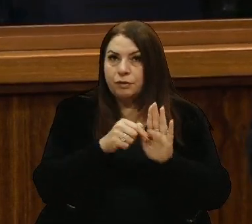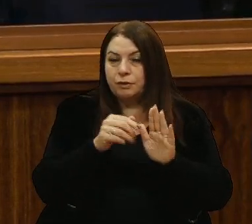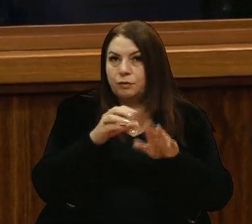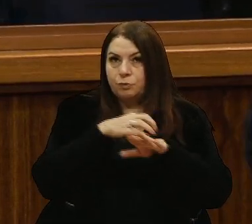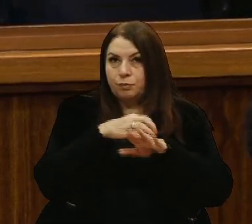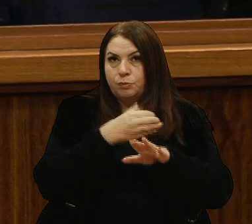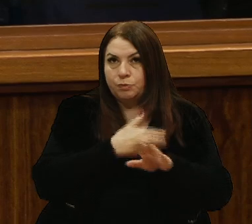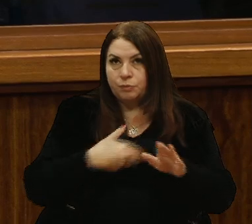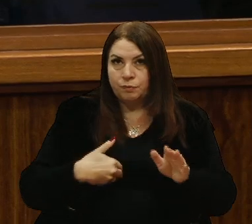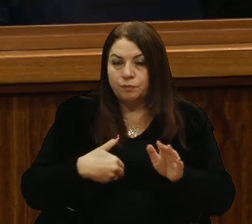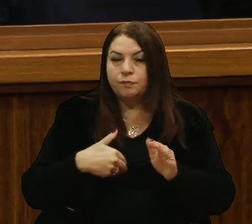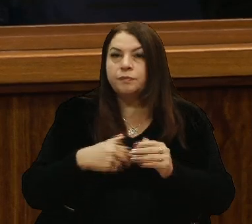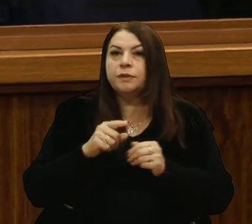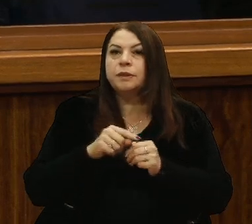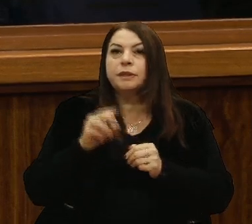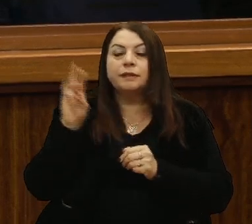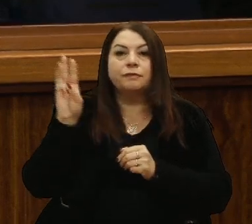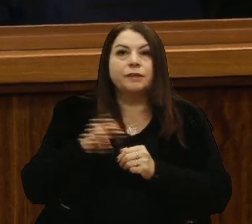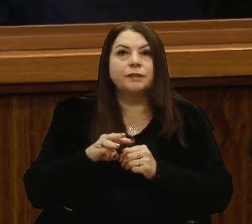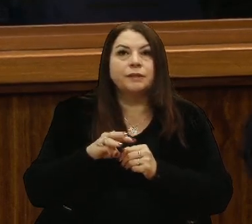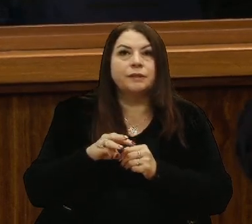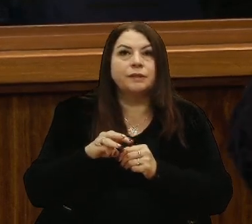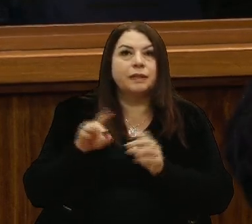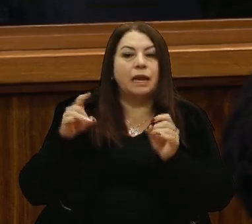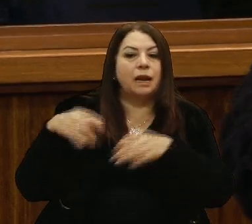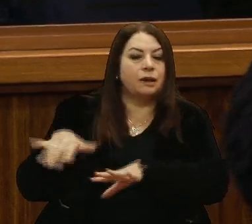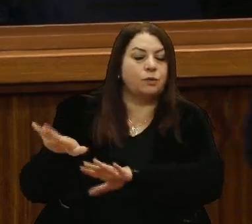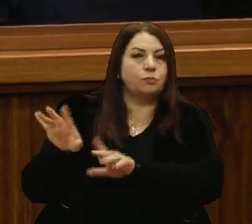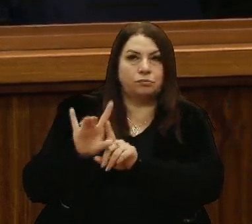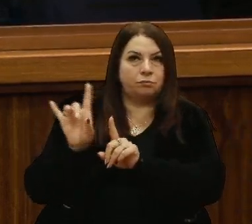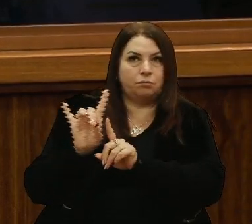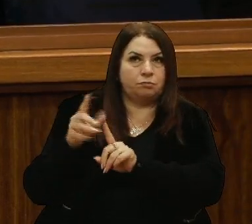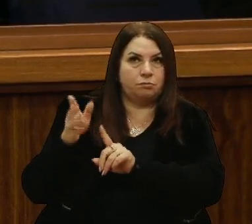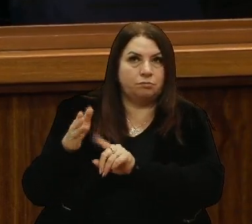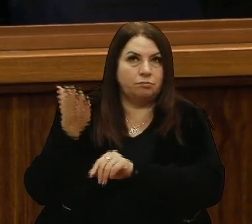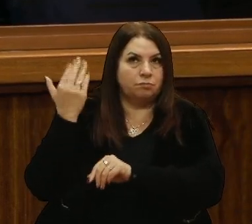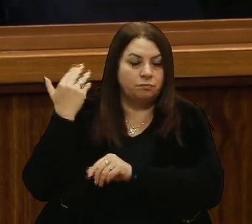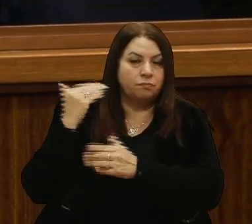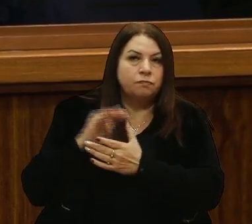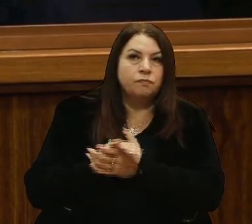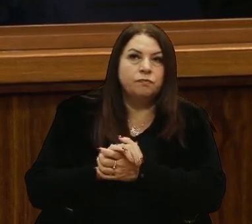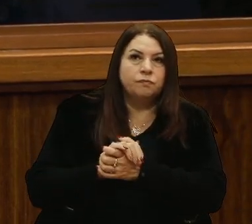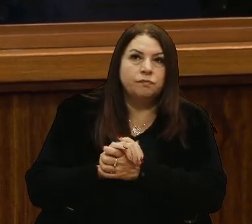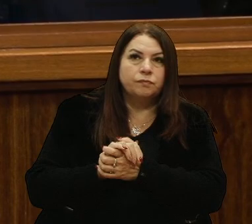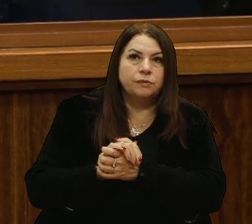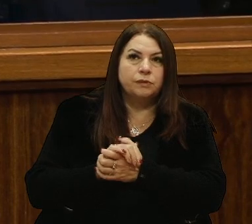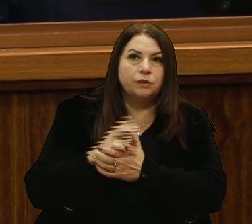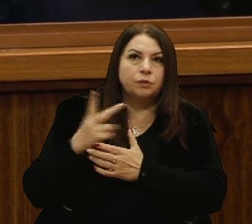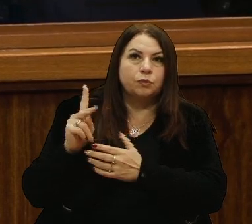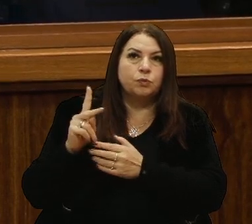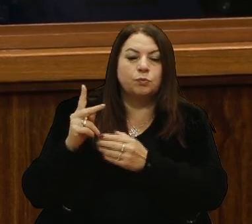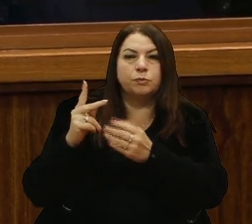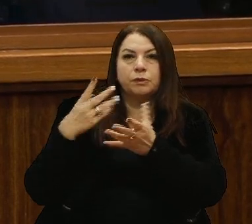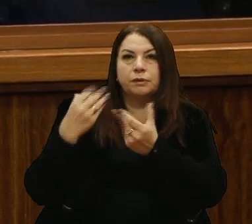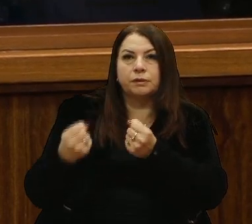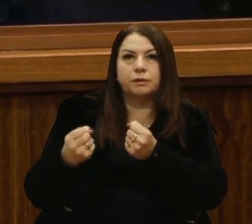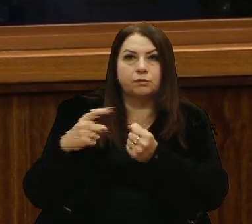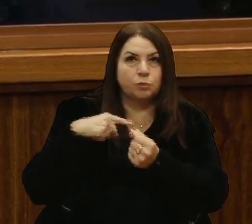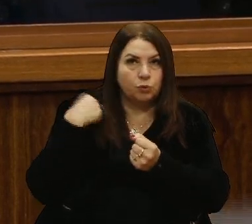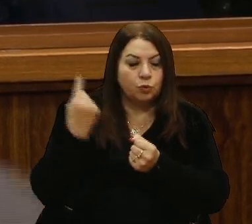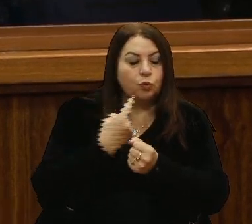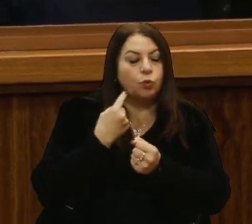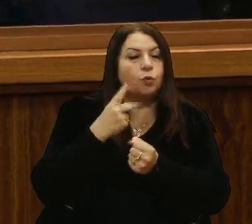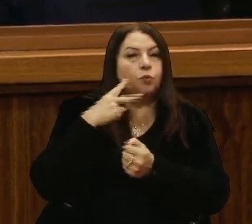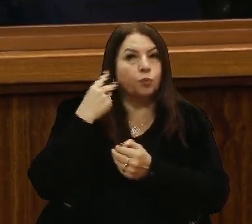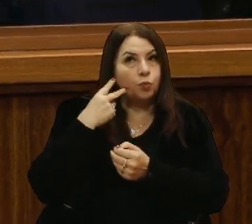transporte público. A Visat abriu mão lá pelas tantas, da sua permissão. Mas nós,